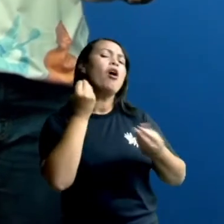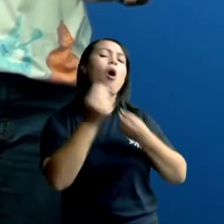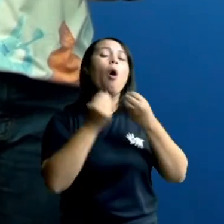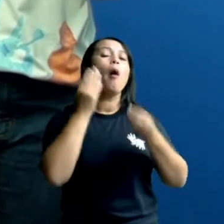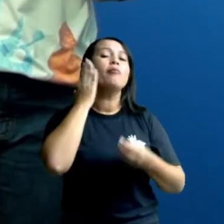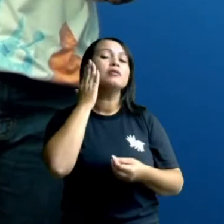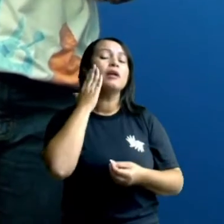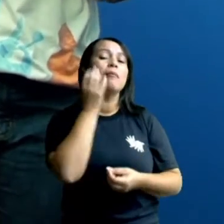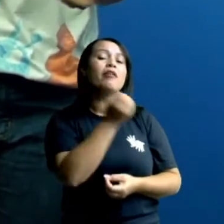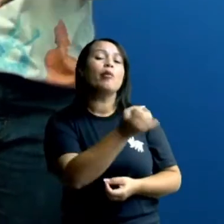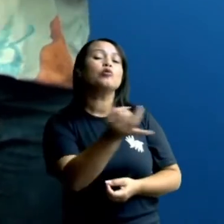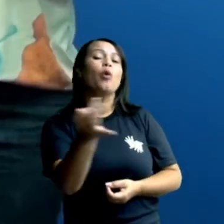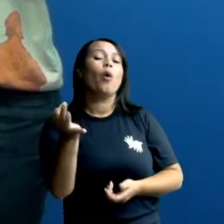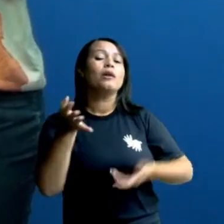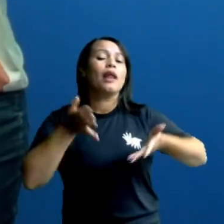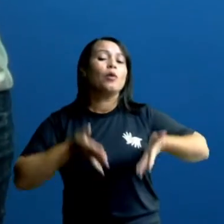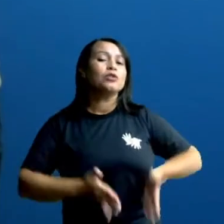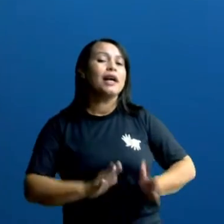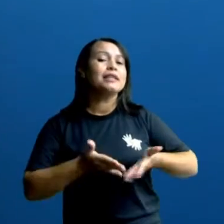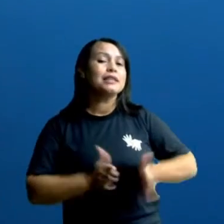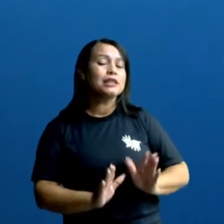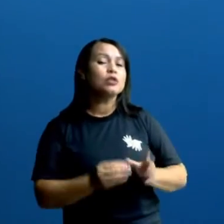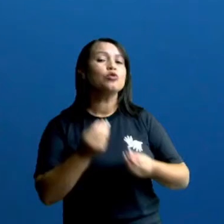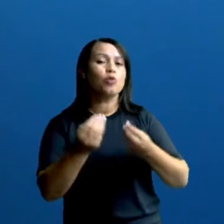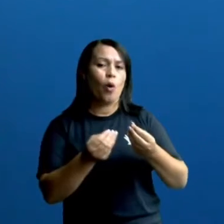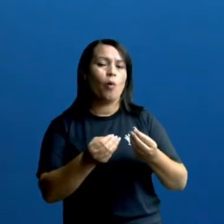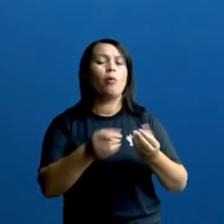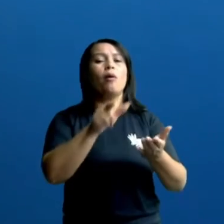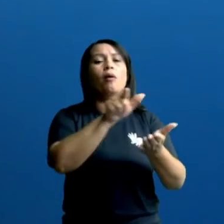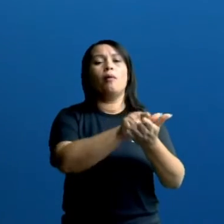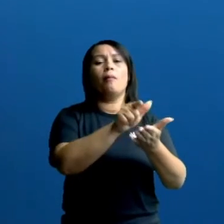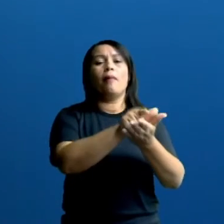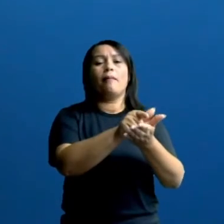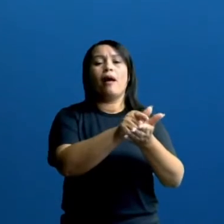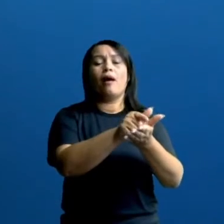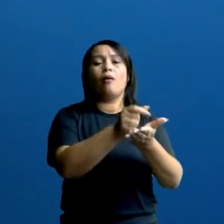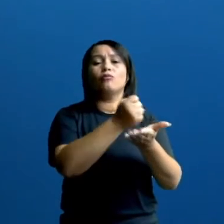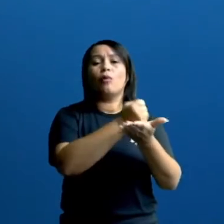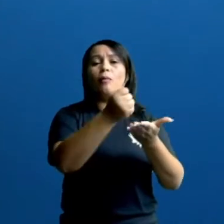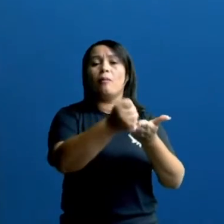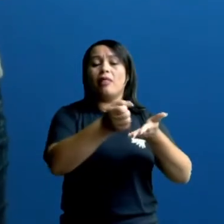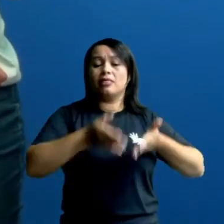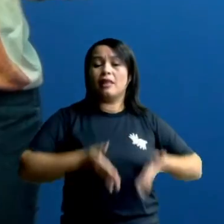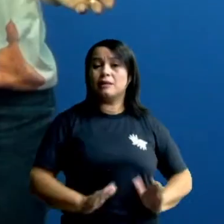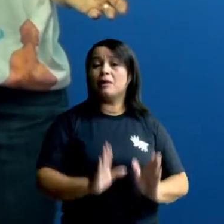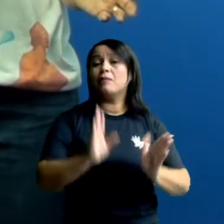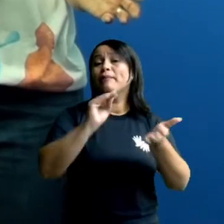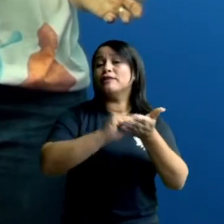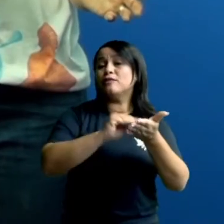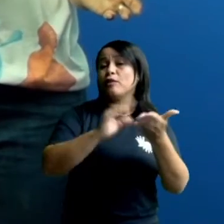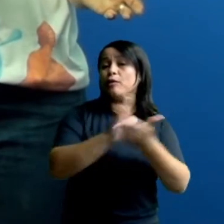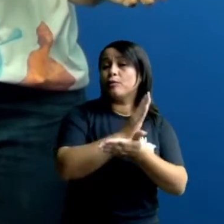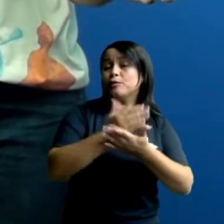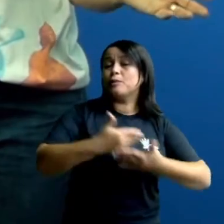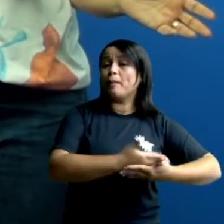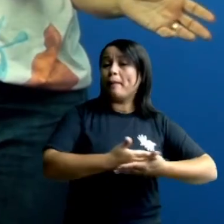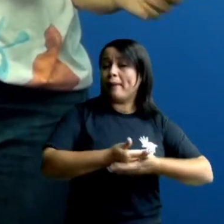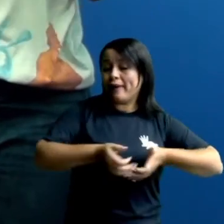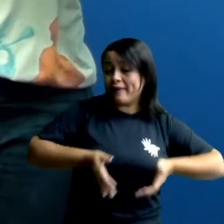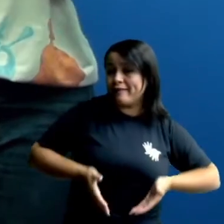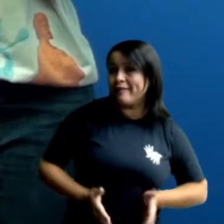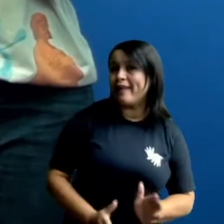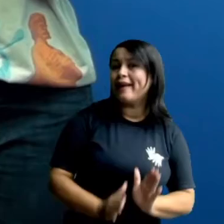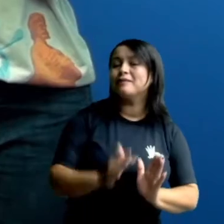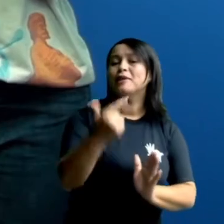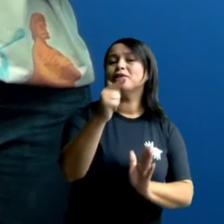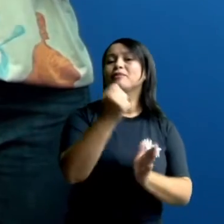vou contar esses nascidos? Através da certidão de nascimento. Mas tem bebê que nasce e não é registrado. E aí? Ele não vai